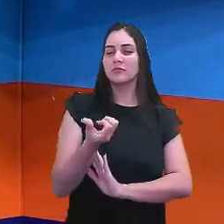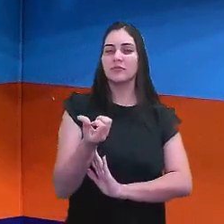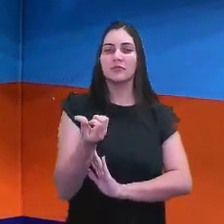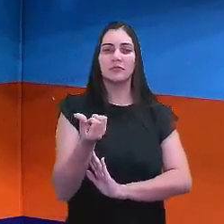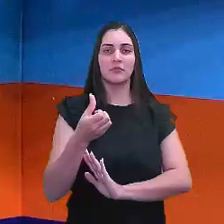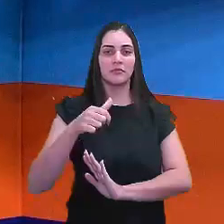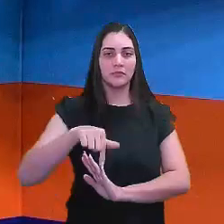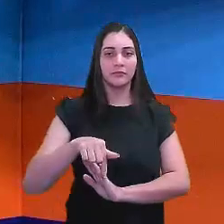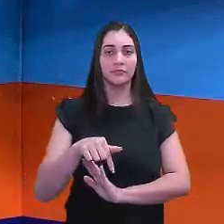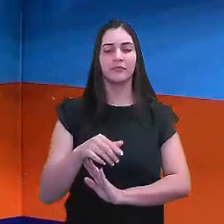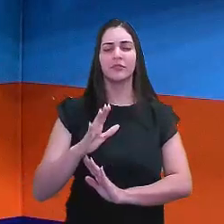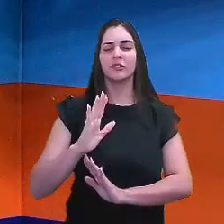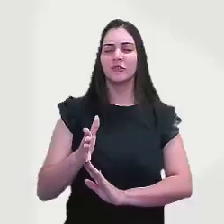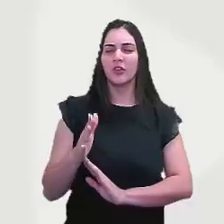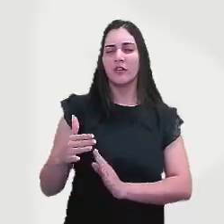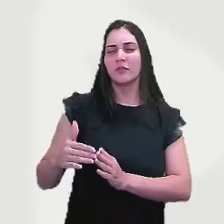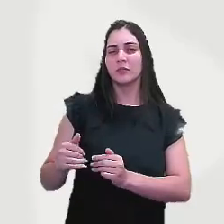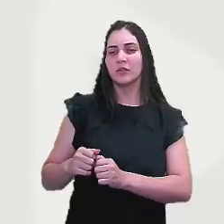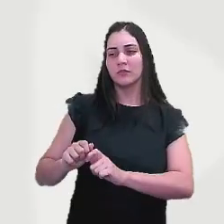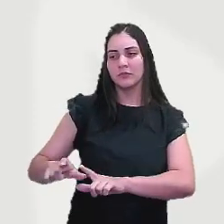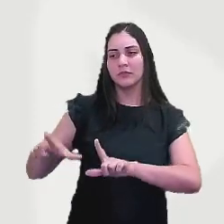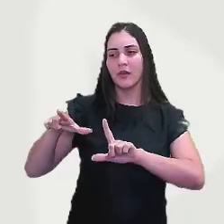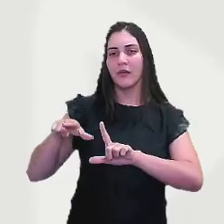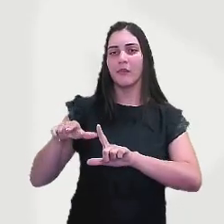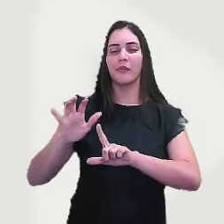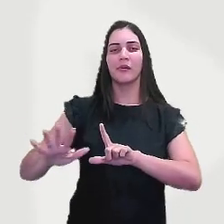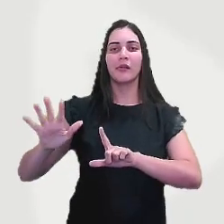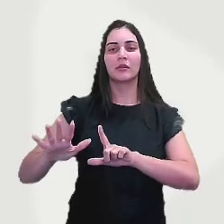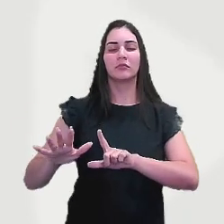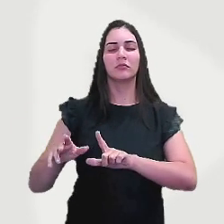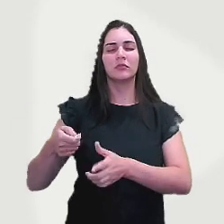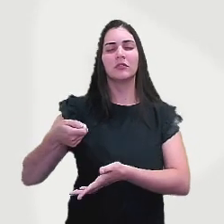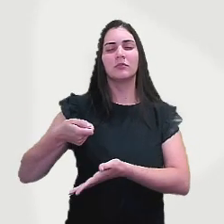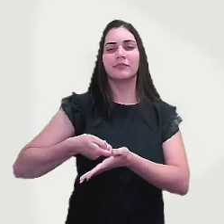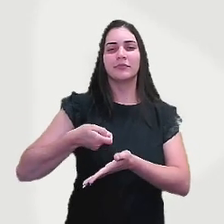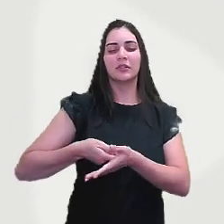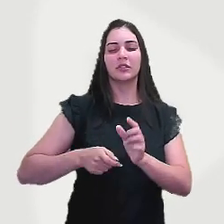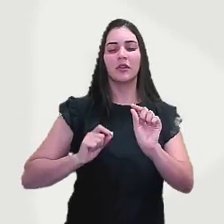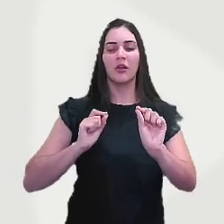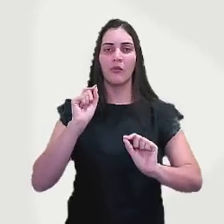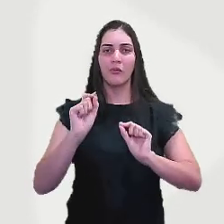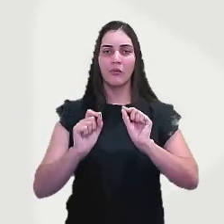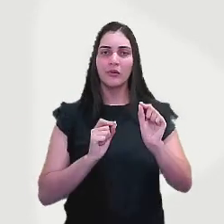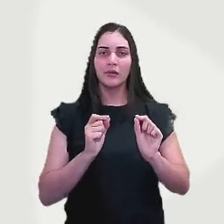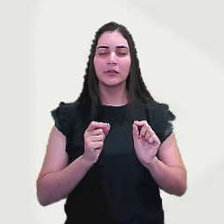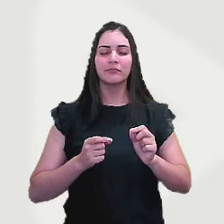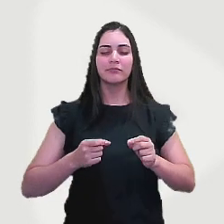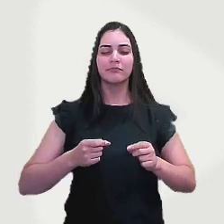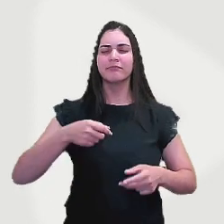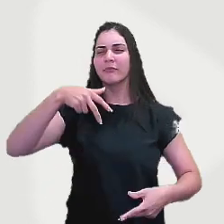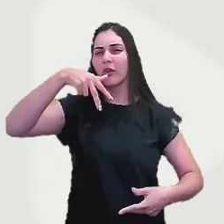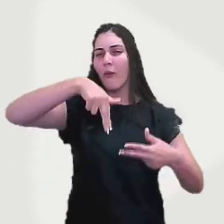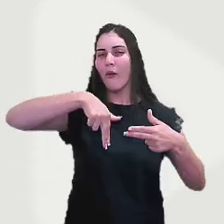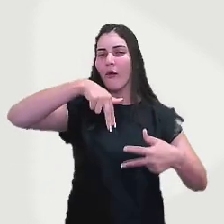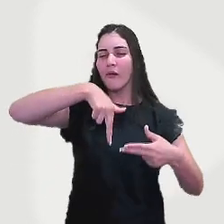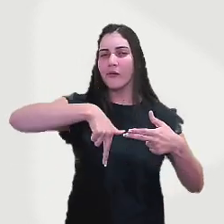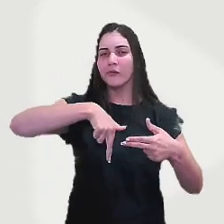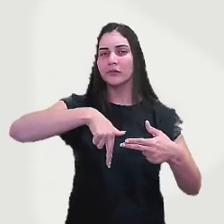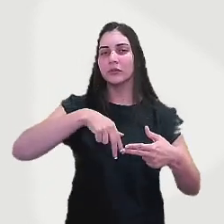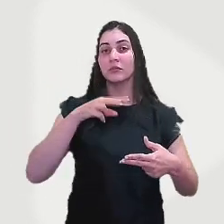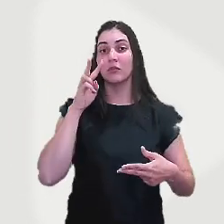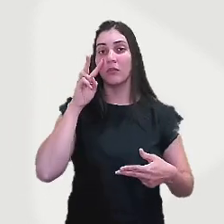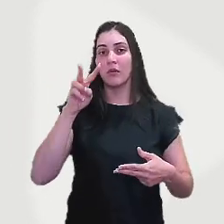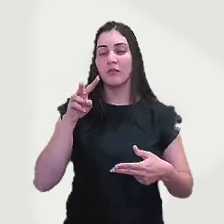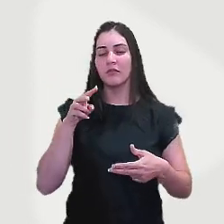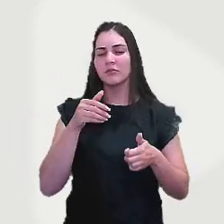tudo isso, já vou pedir para a Júnior abrir essa imagem e aí vamos tentar fazer aqui um recorte direcionando aonde é que